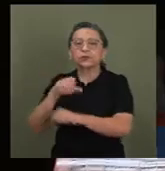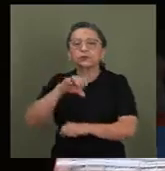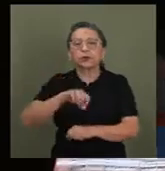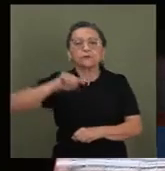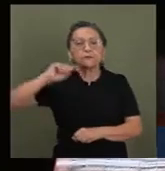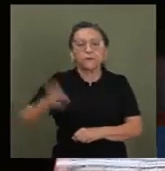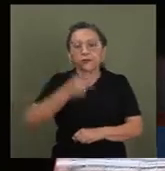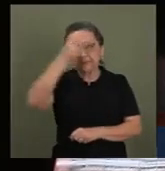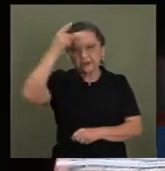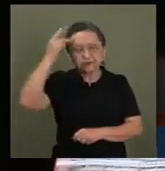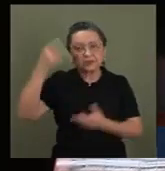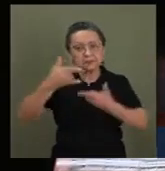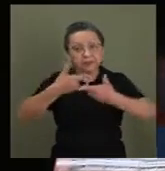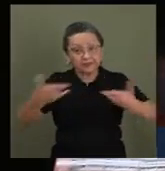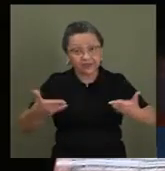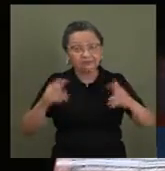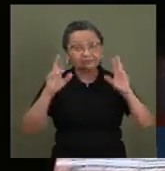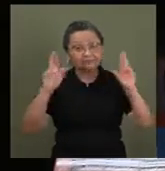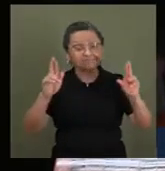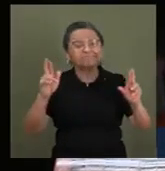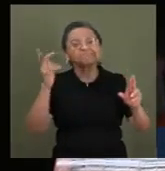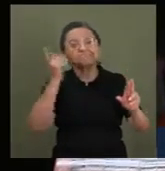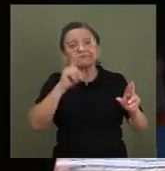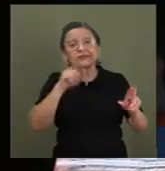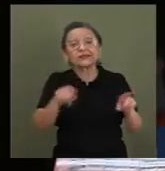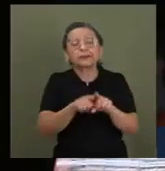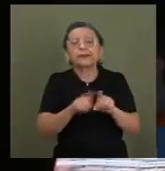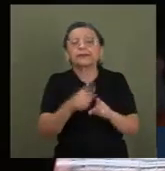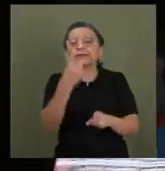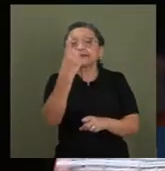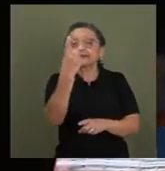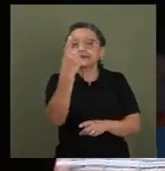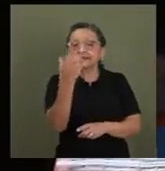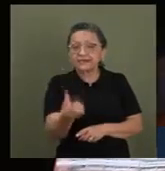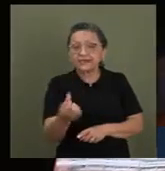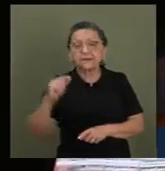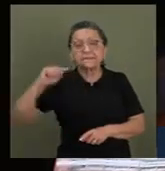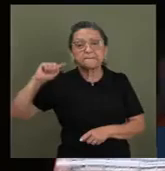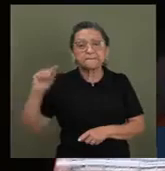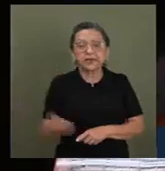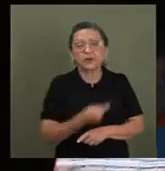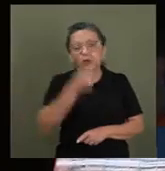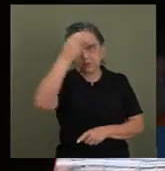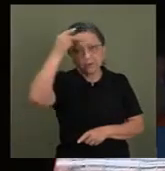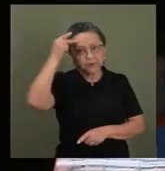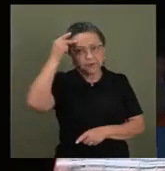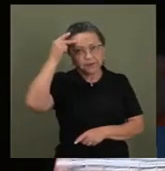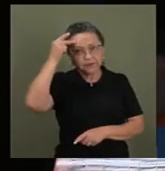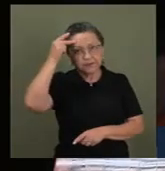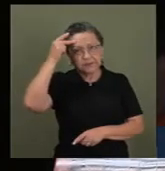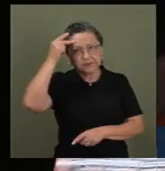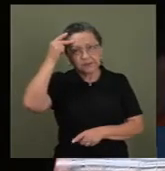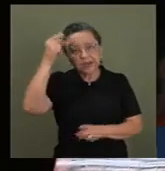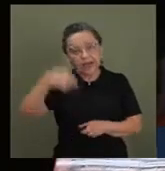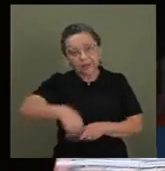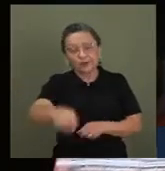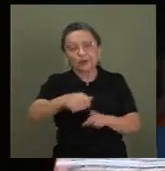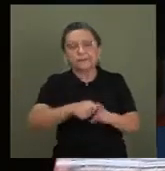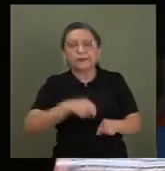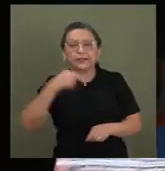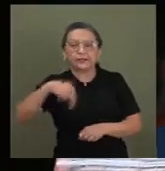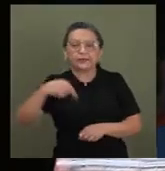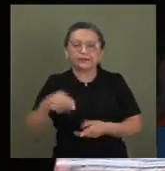pessoas, com a expectativa de atingir 16 mil passageiros no mês de novembro